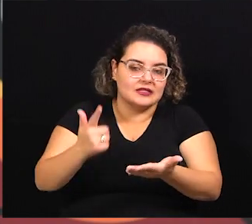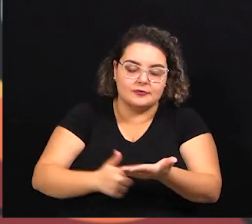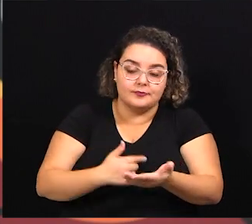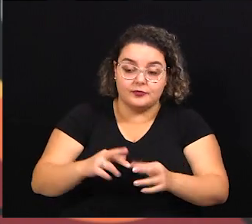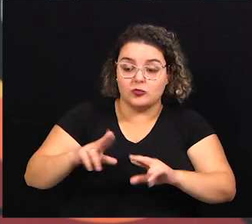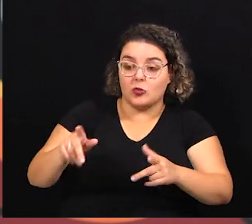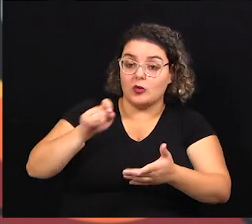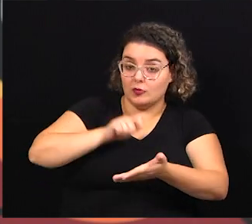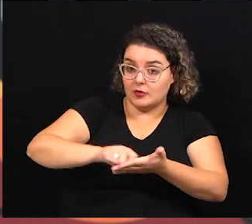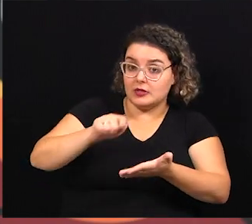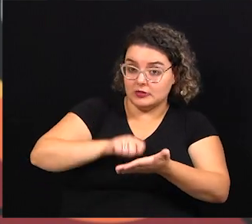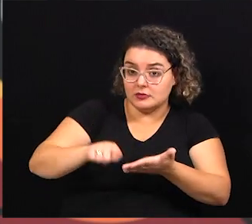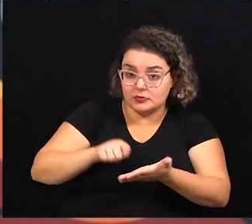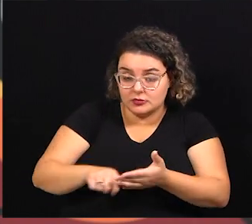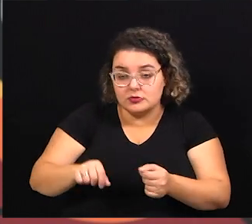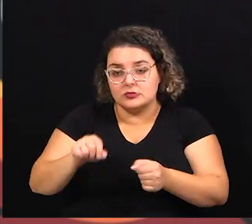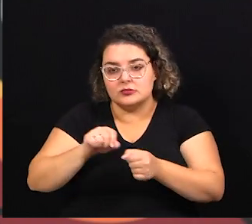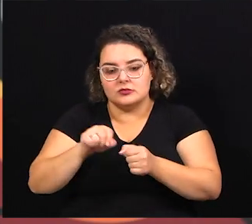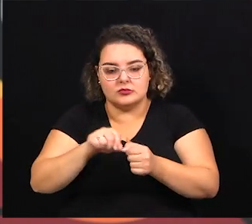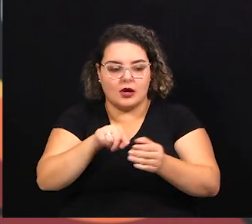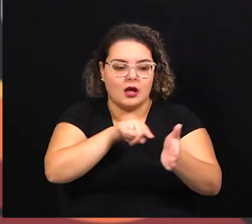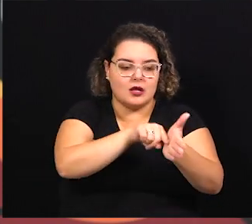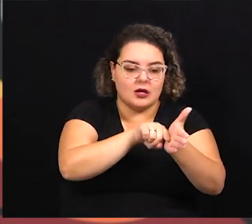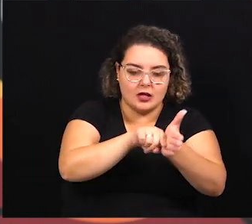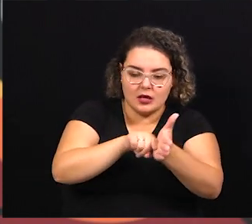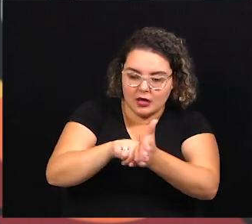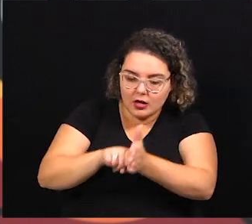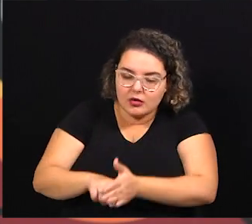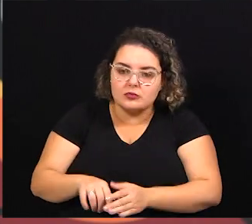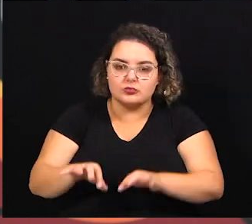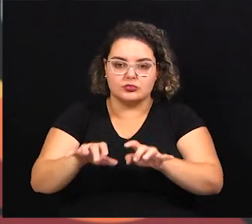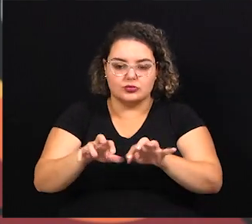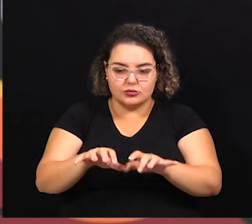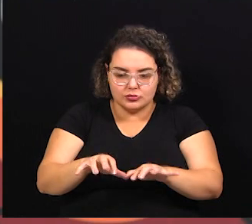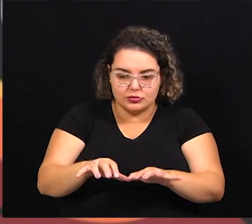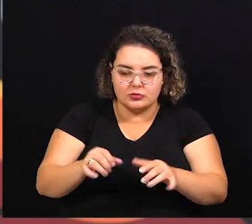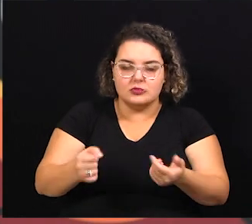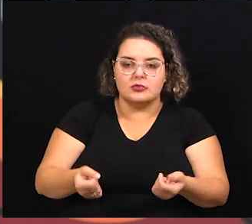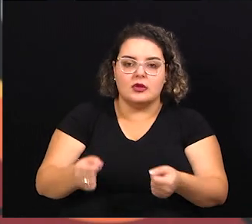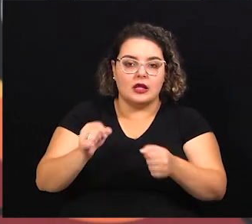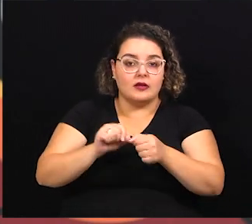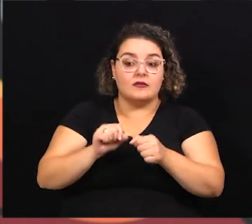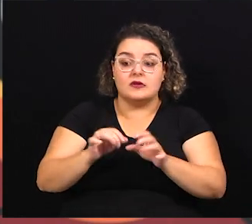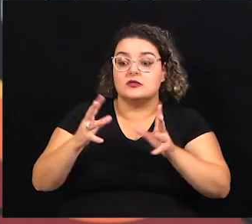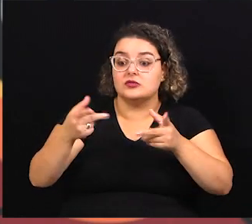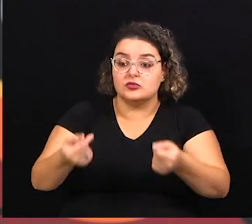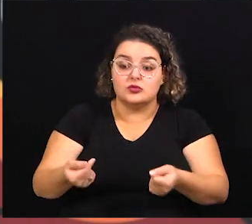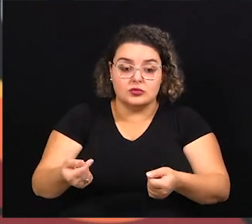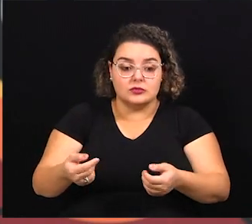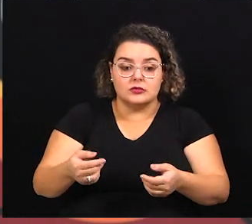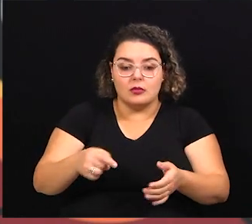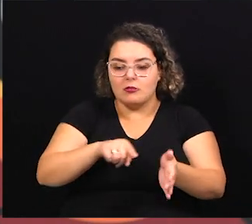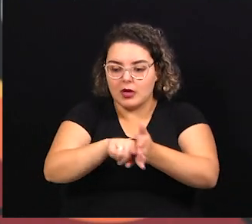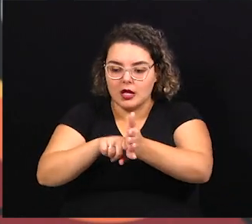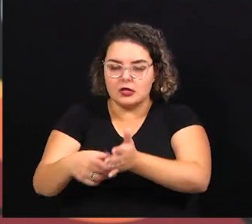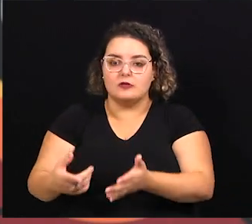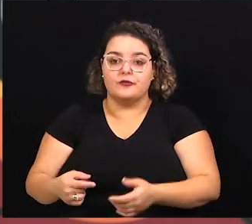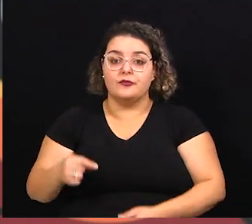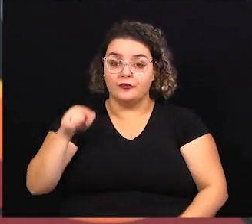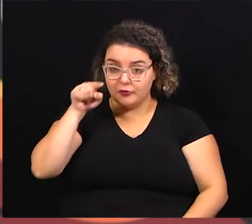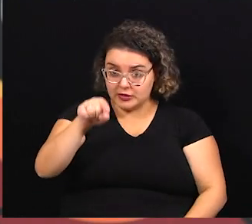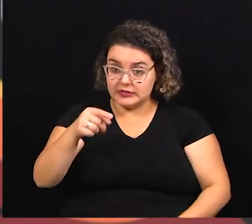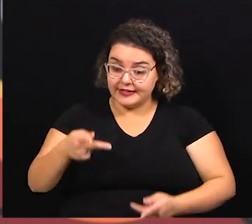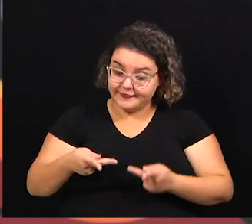diferente de alguns escritores, né, que fazem as pesquisas no computador, fazem todo um levantamento, você foi